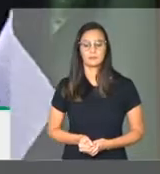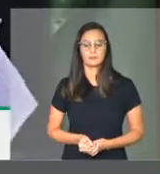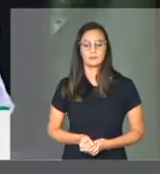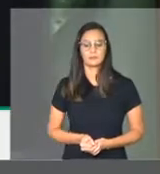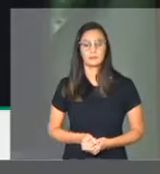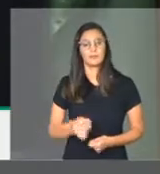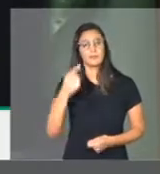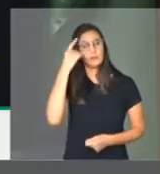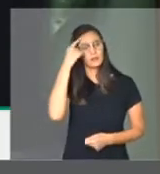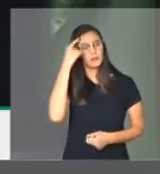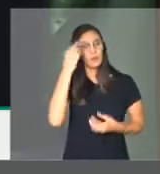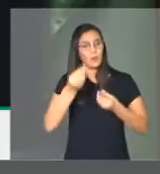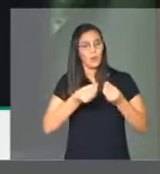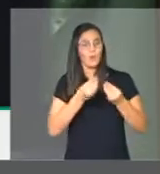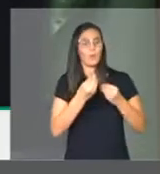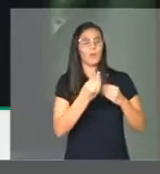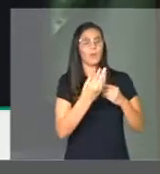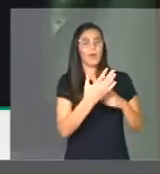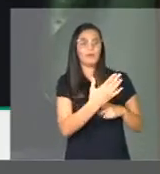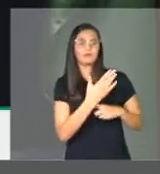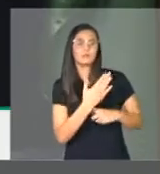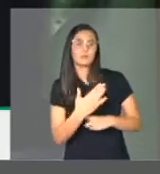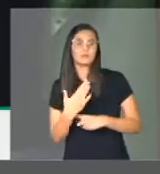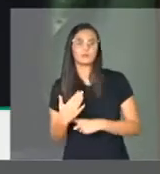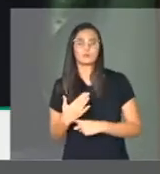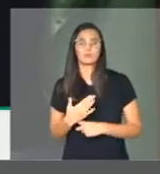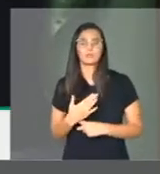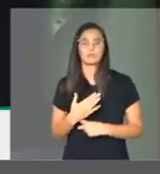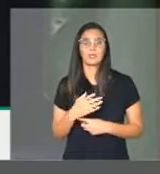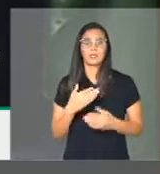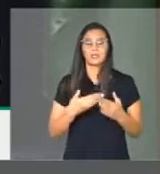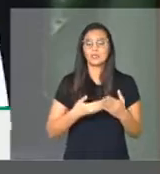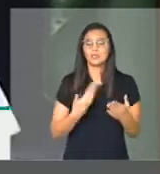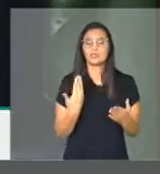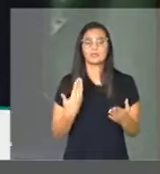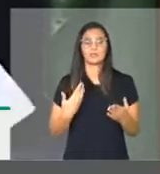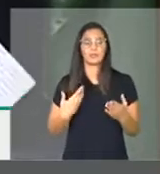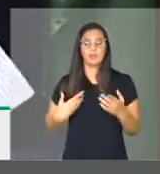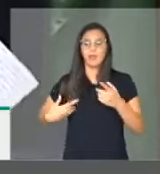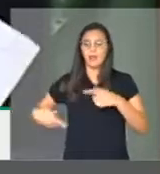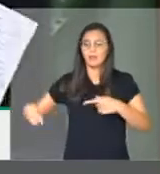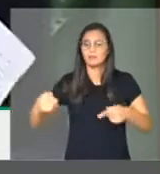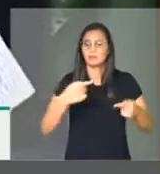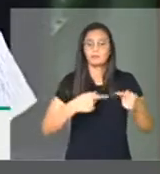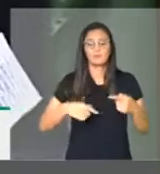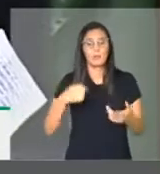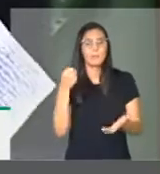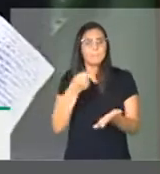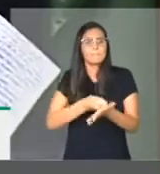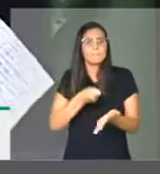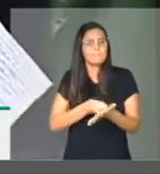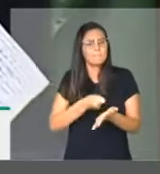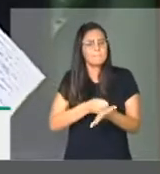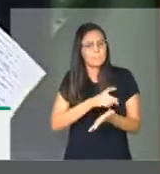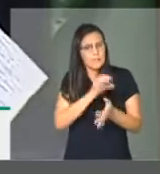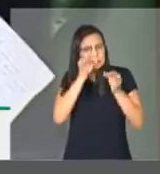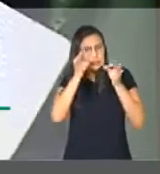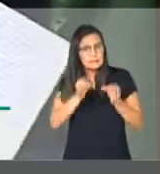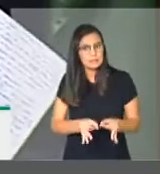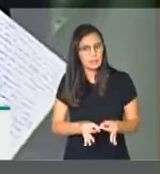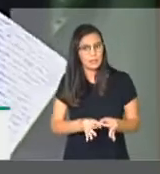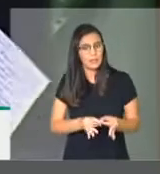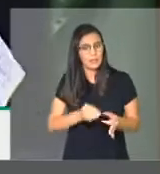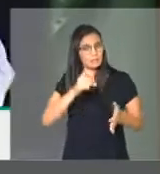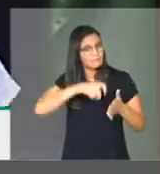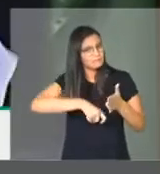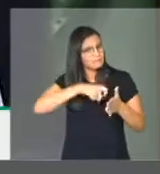nos favores oficiais, nas anistias que retiram competitividade a quem paga em dia, nos